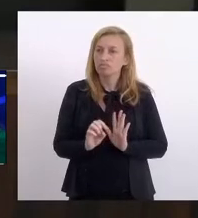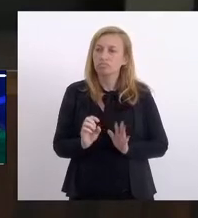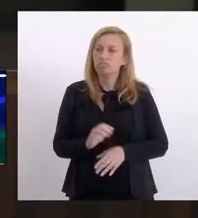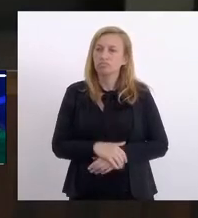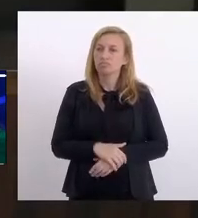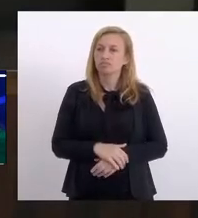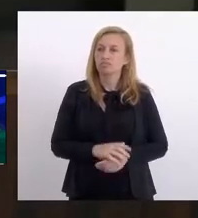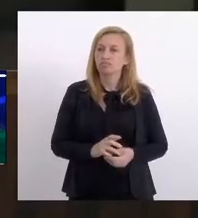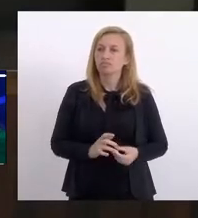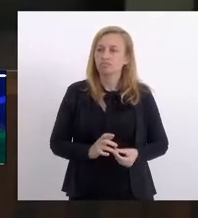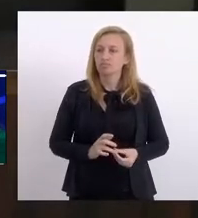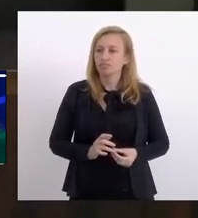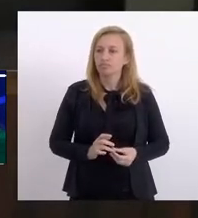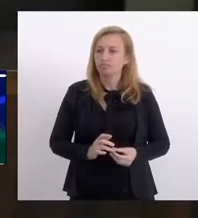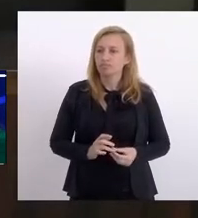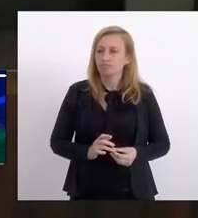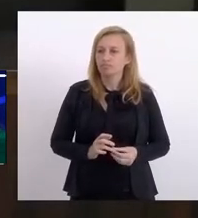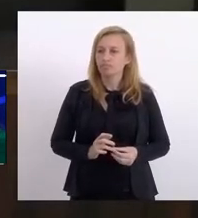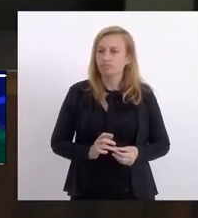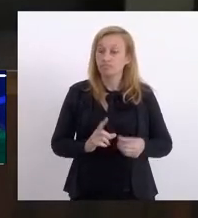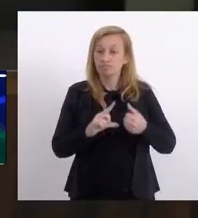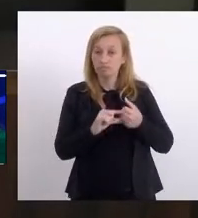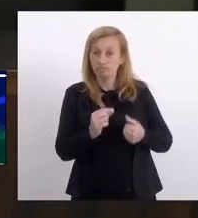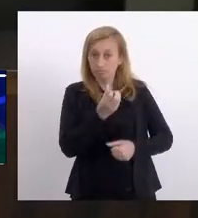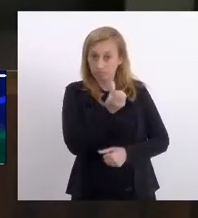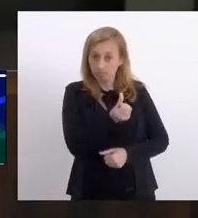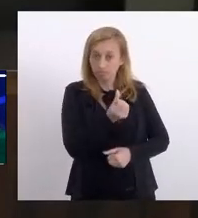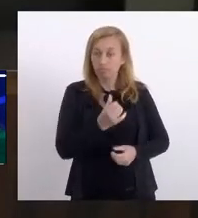Aparta esse artigo 6º.